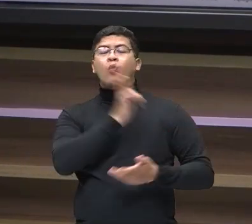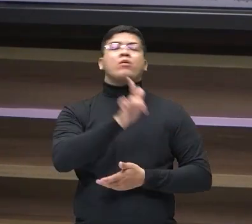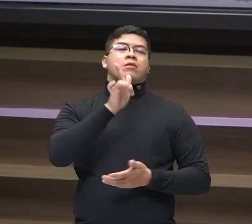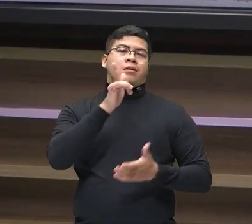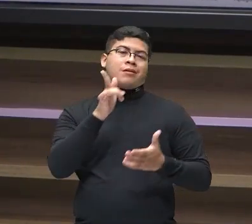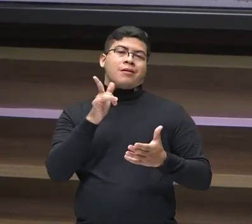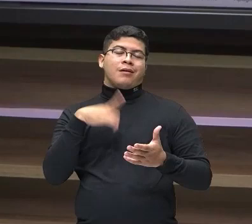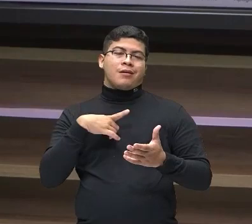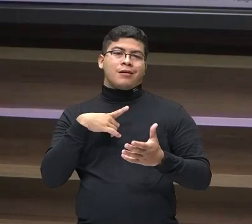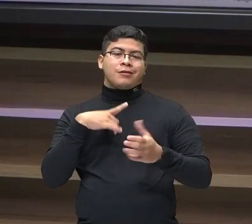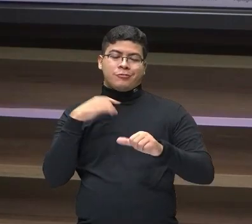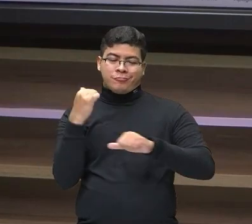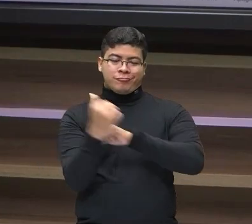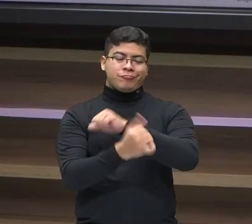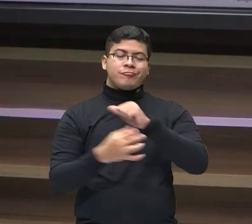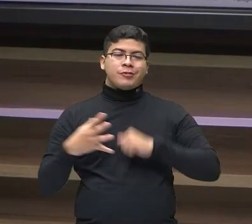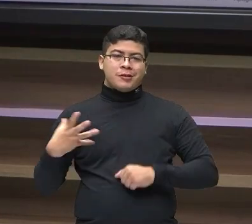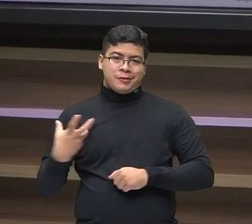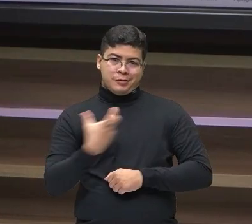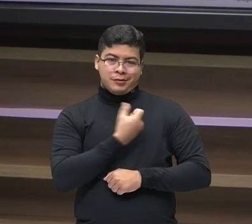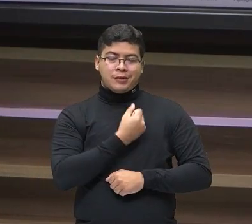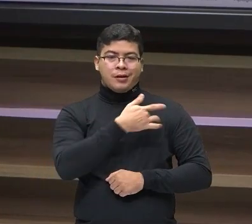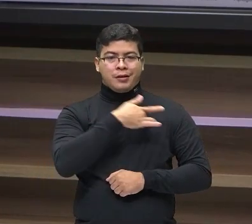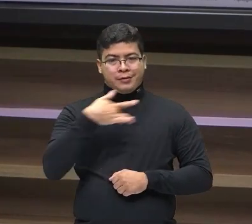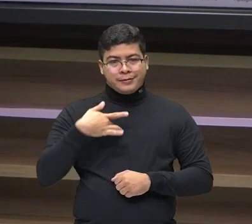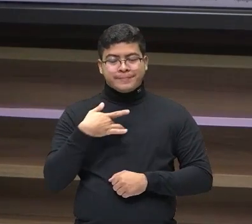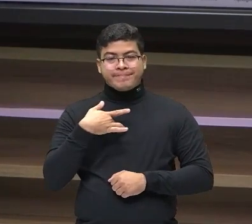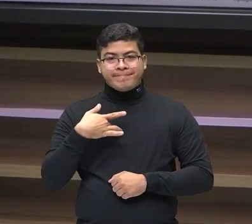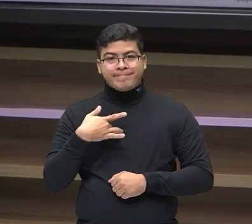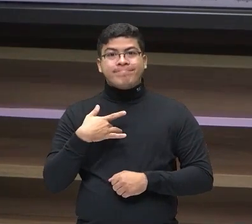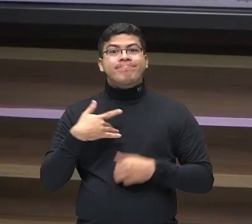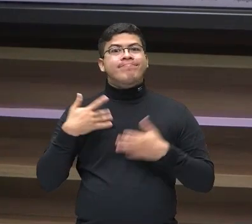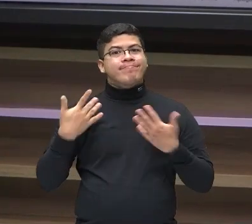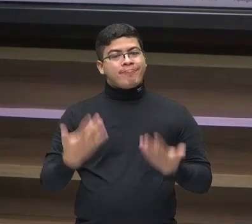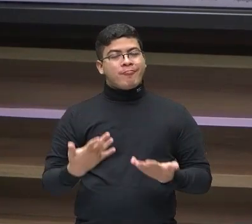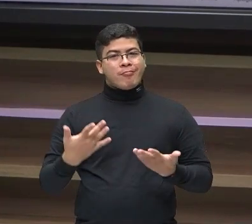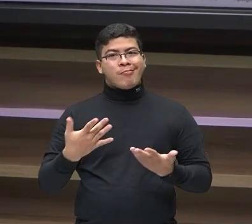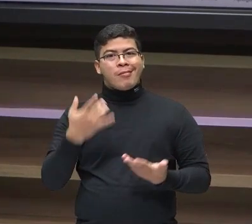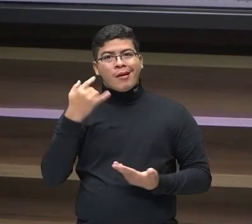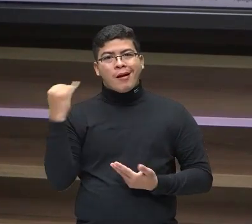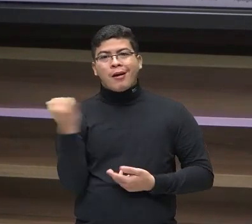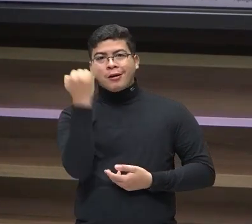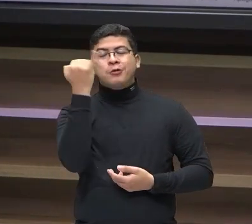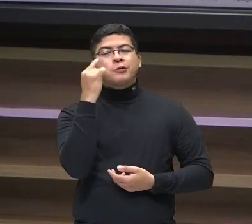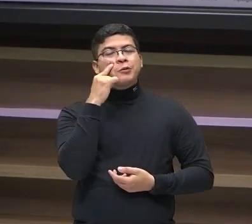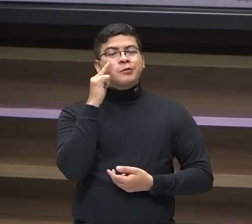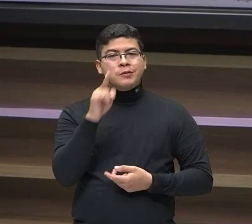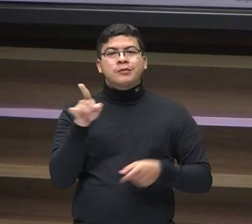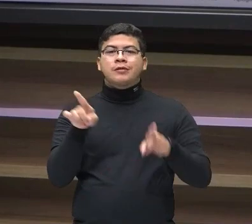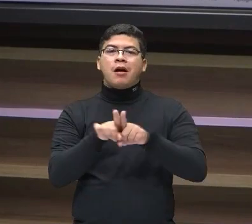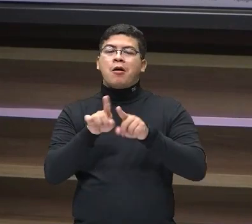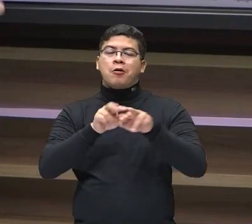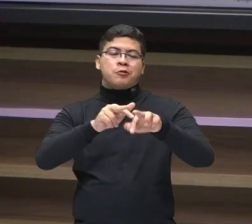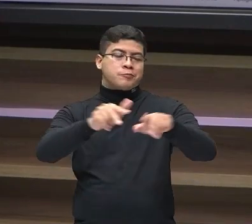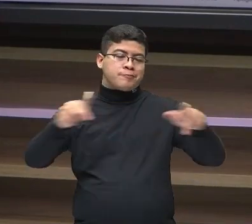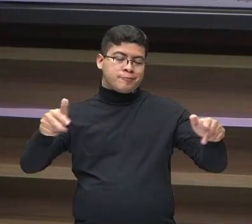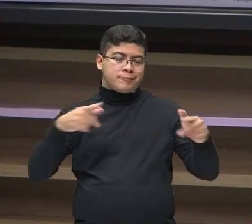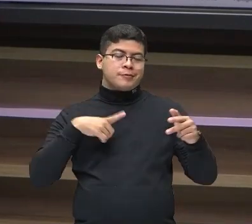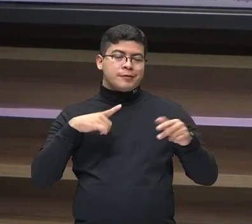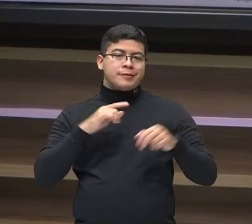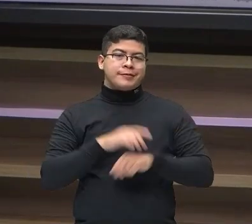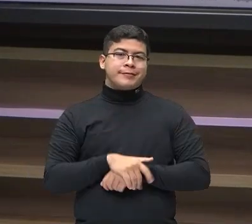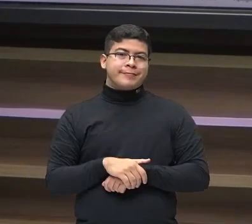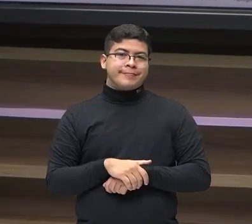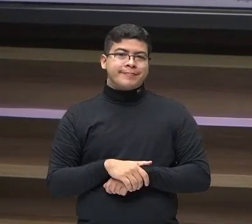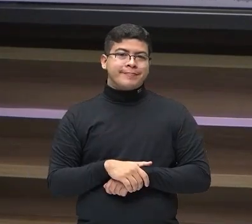né, recuperar a sua saúde. Tá? Então a gente consegue observar, né, a importância aí da vacinação para diversos tipos de doenças.